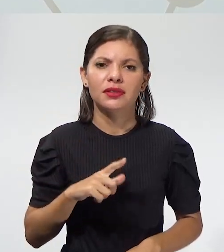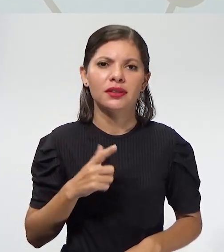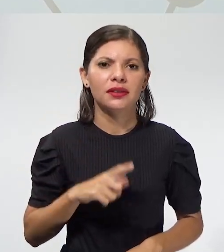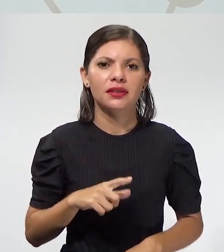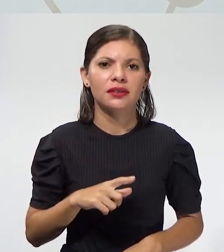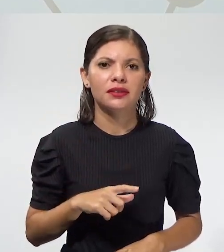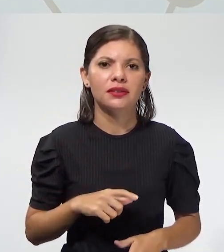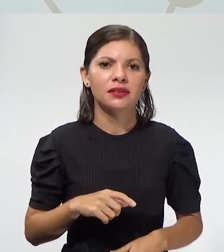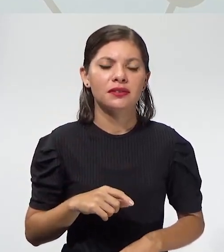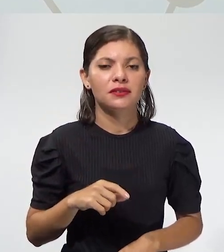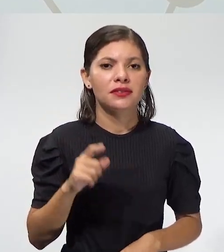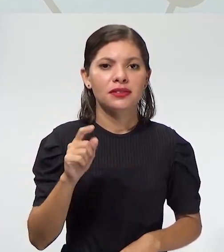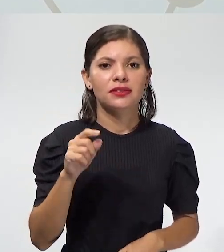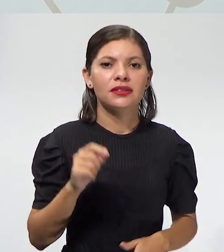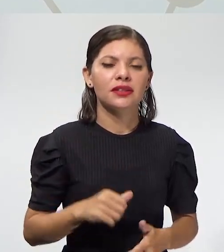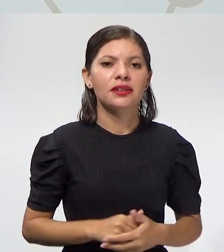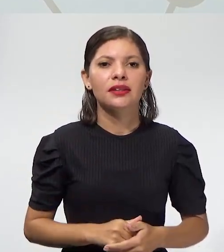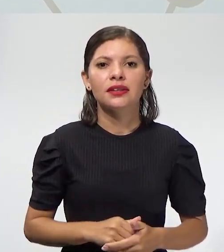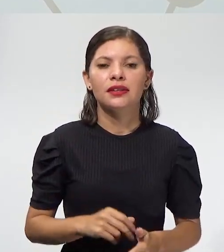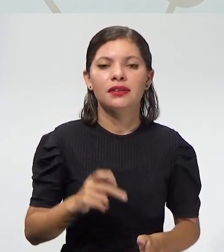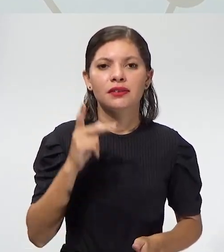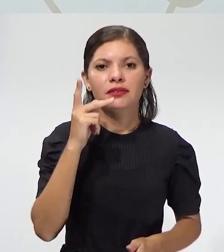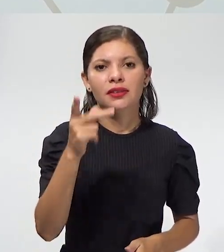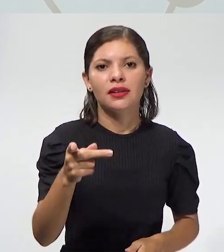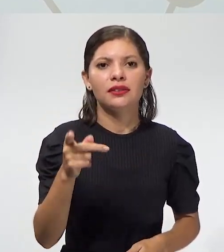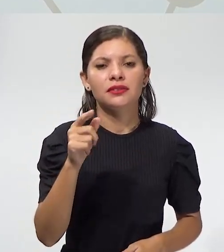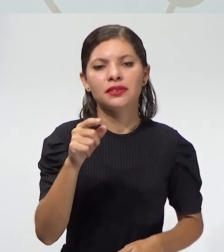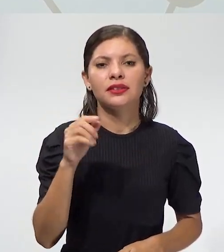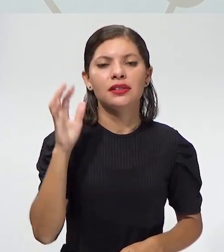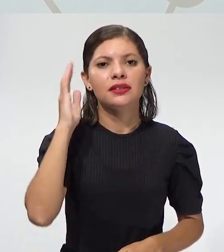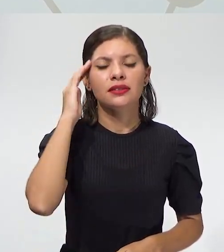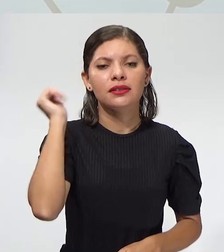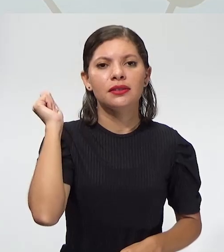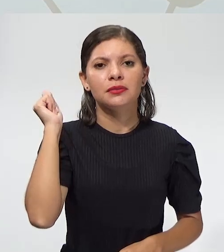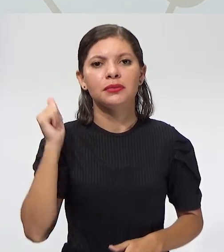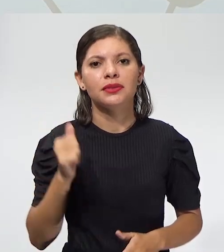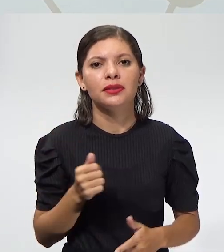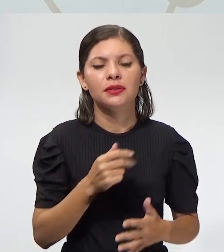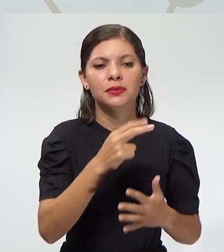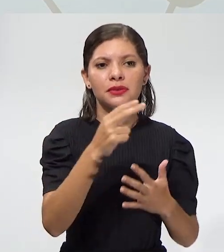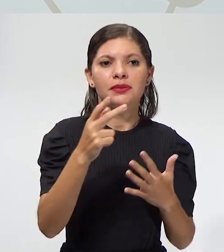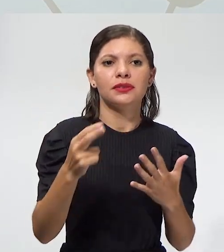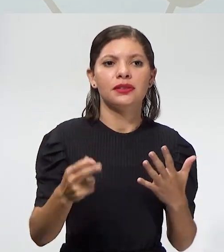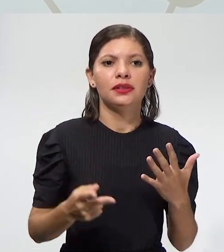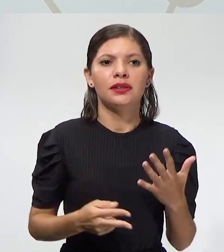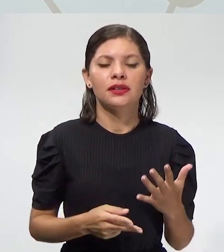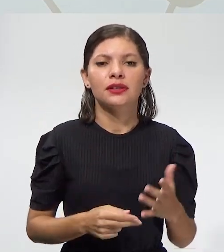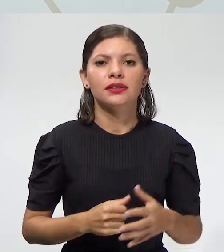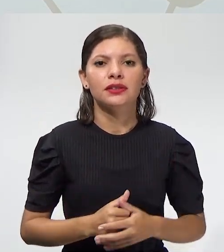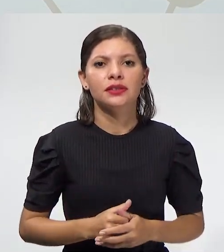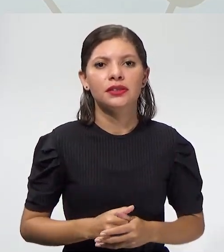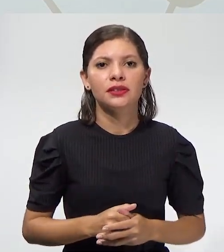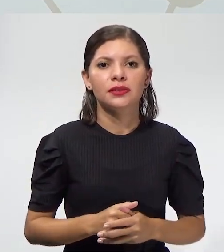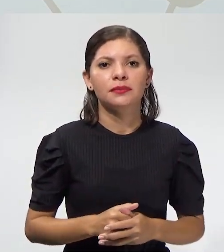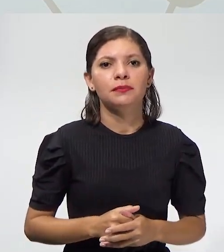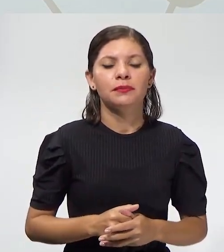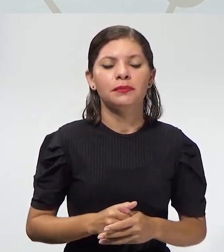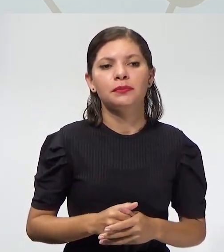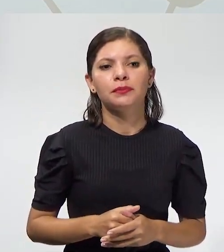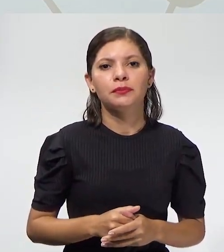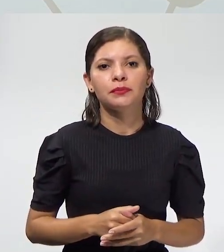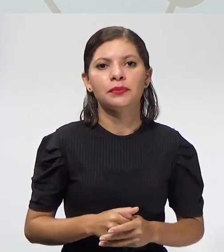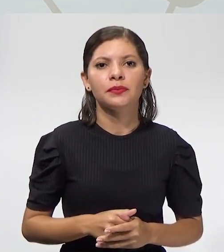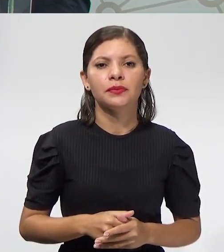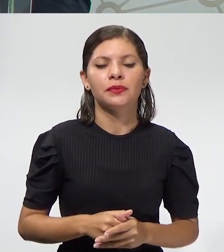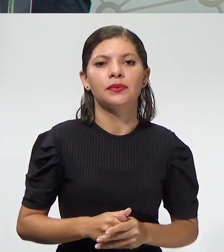de conhecimento mesmo, domínio de outras áreas, você acaba abordando aquilo que você sabe, né? Então a multidisciplinaridade é muito presente nesse